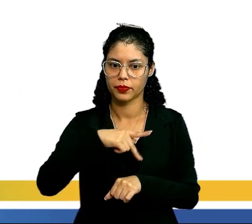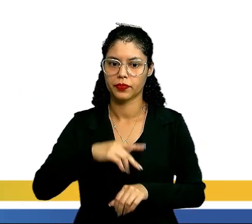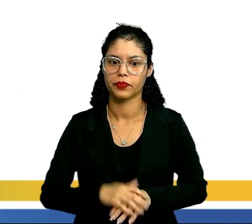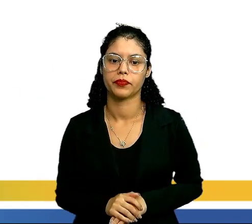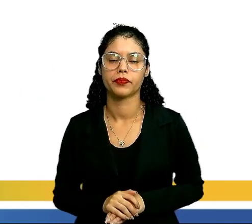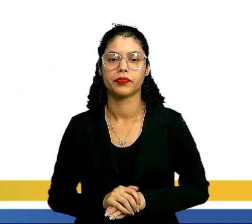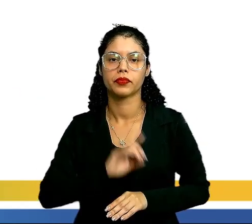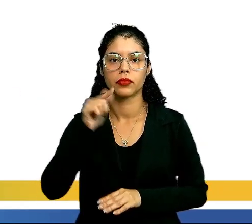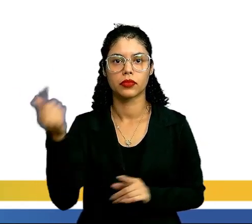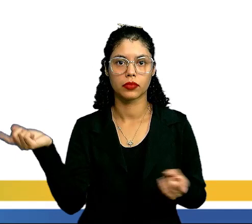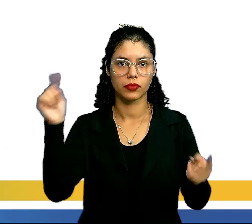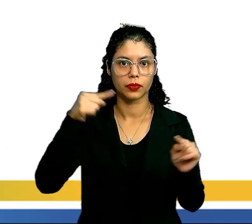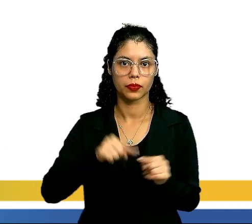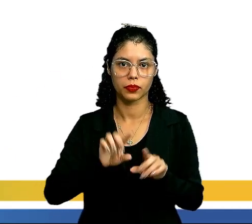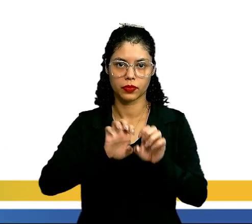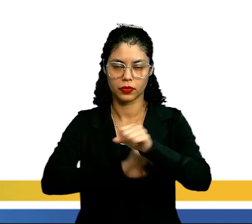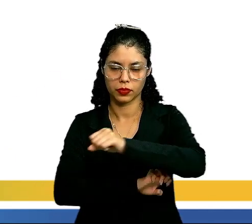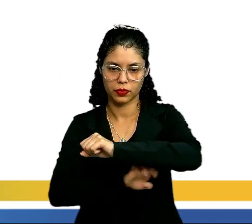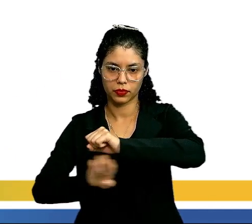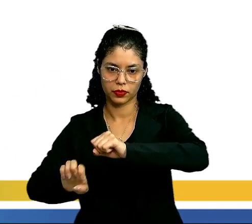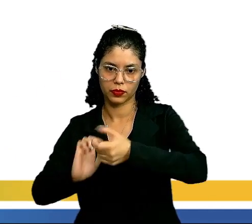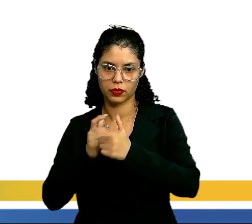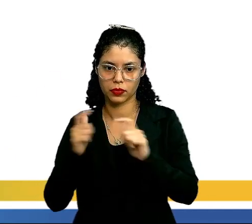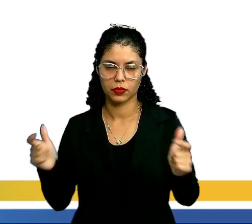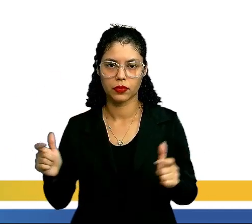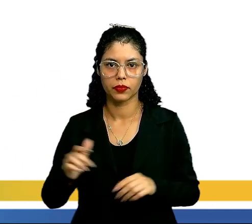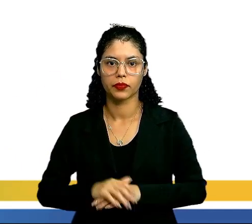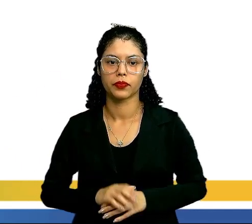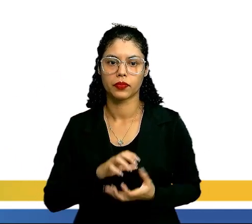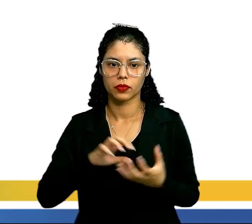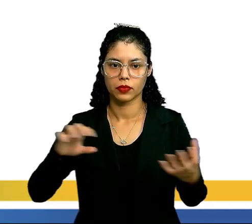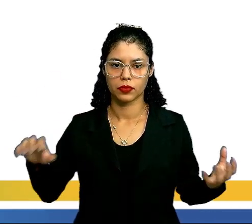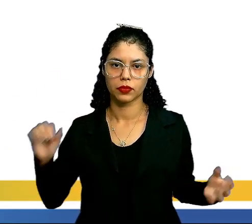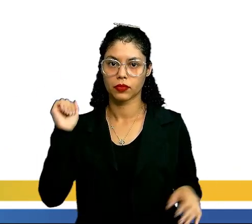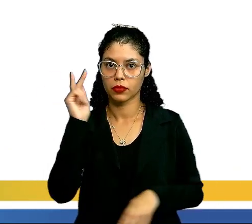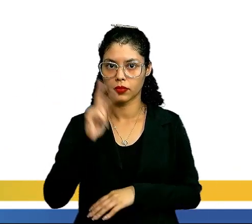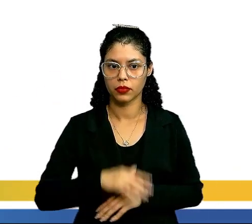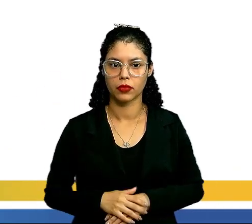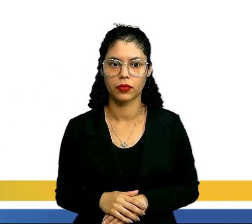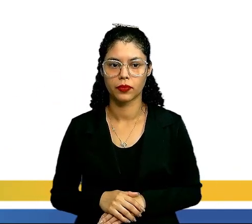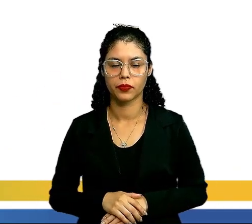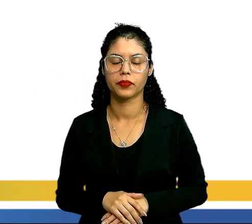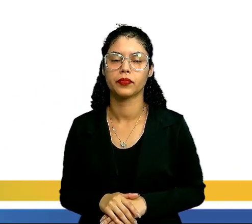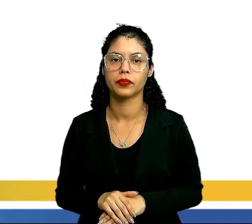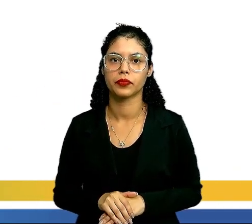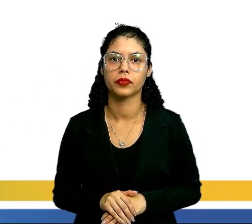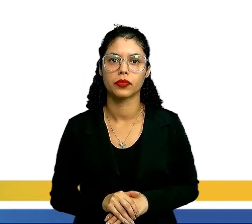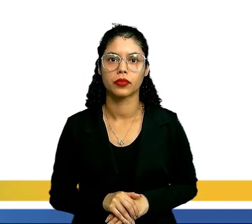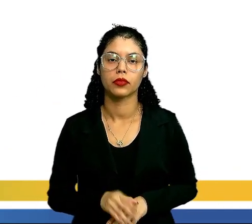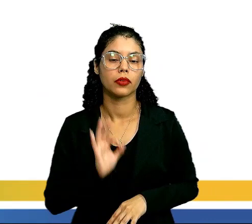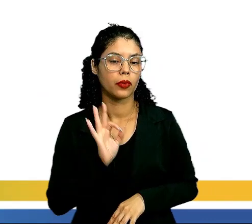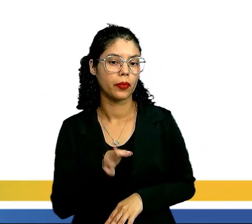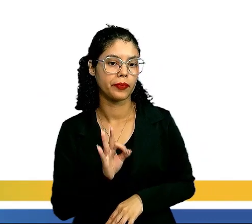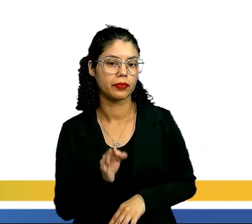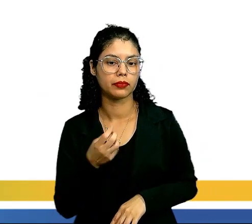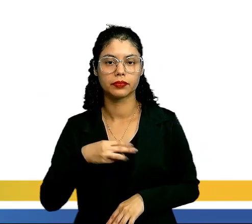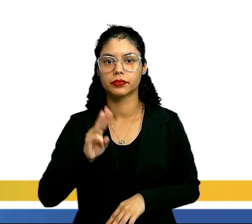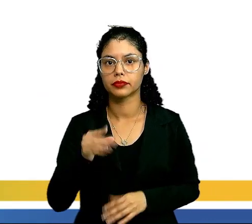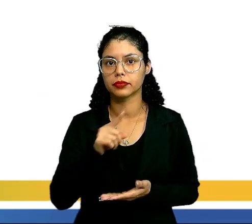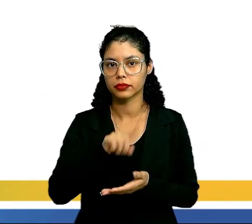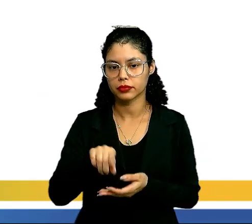que estão lá próximo à linha do Equador e que são muito maior que o continente. Ok, pessoal? Então, acertou quem